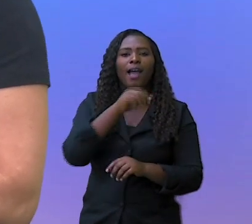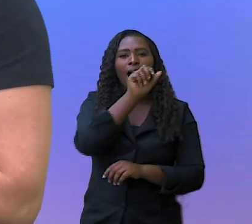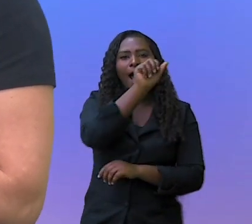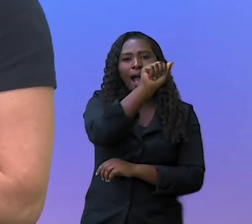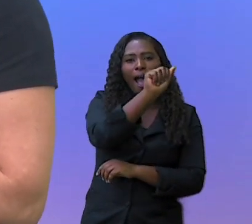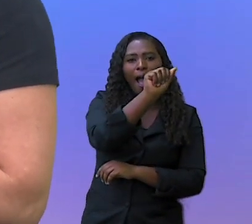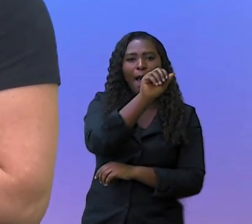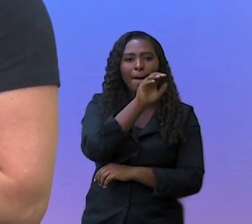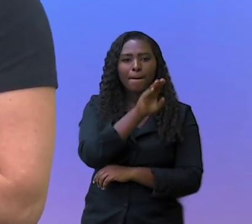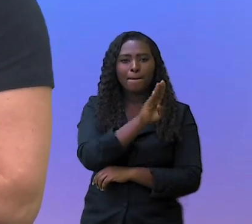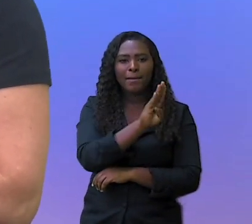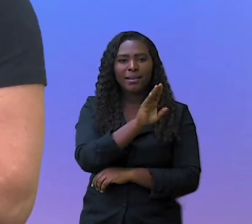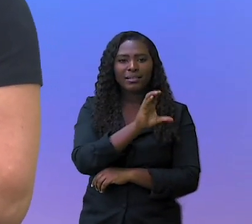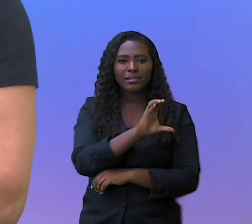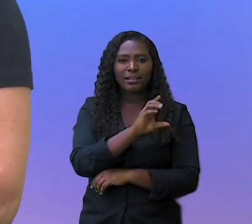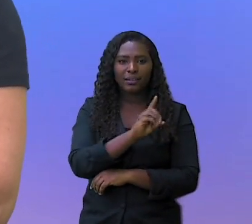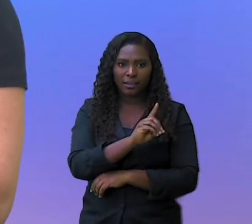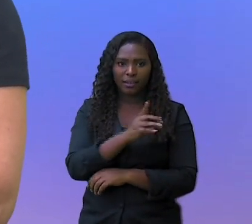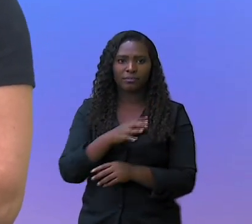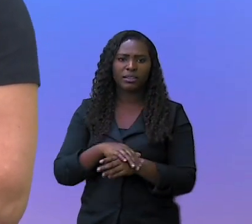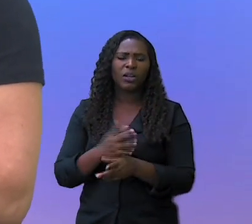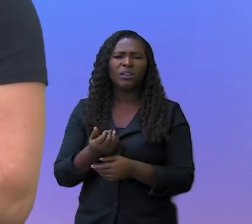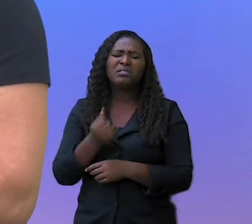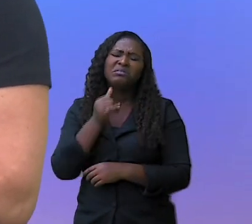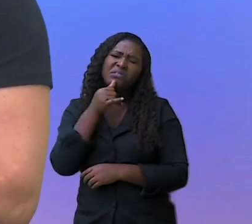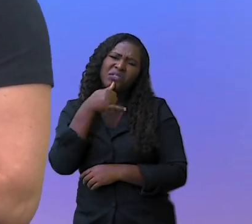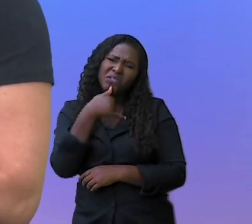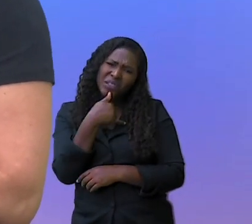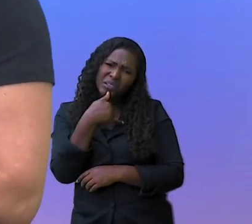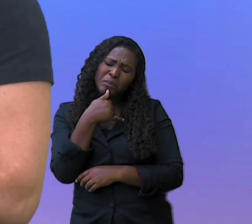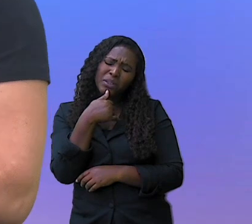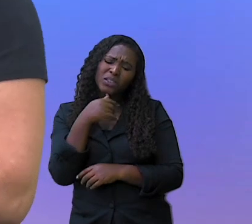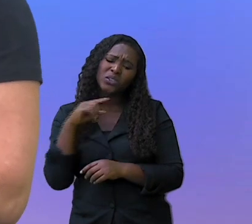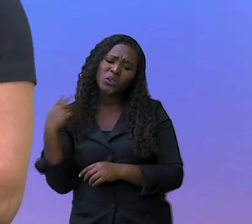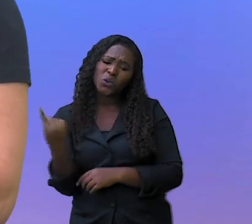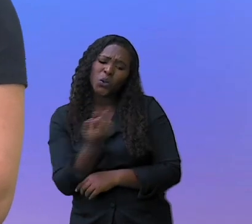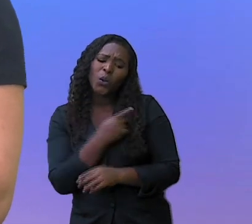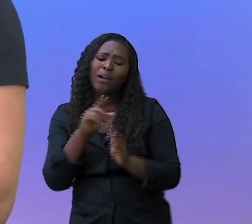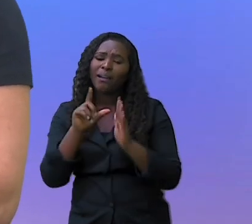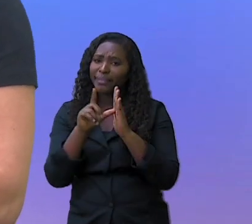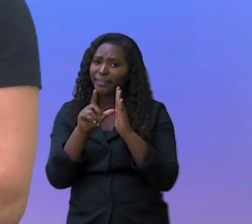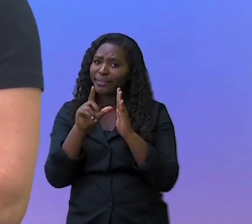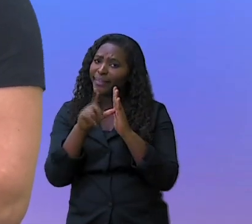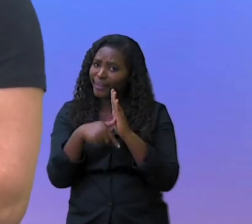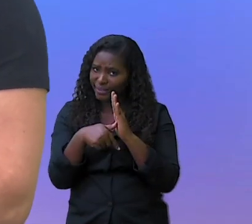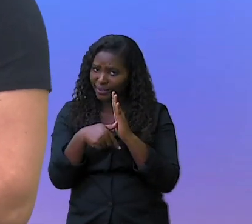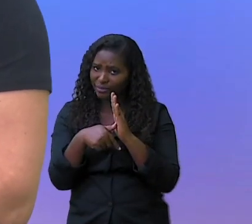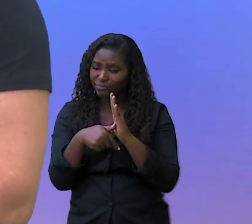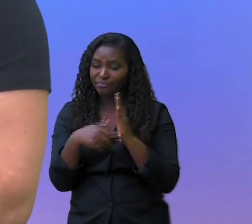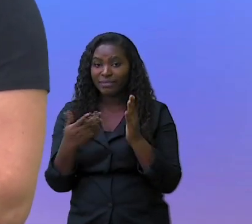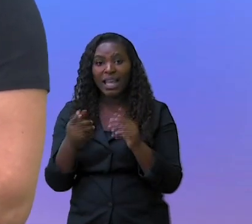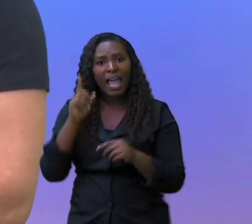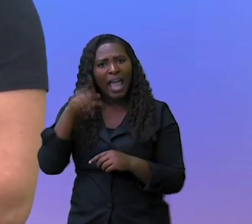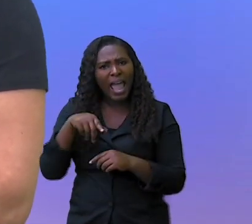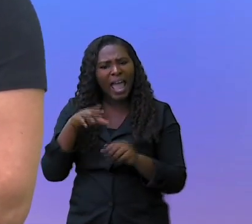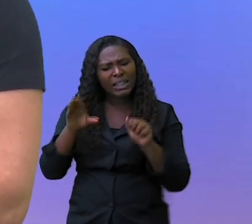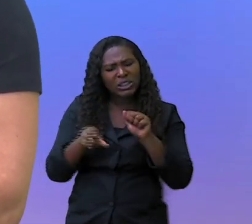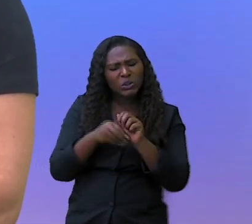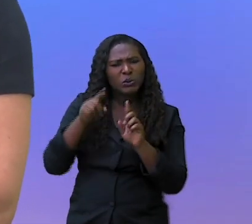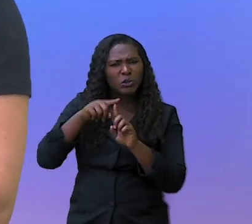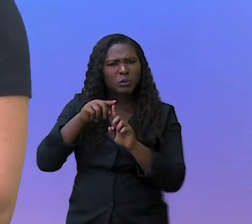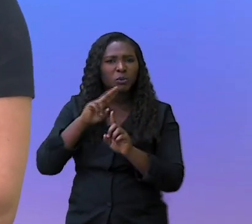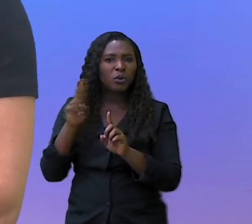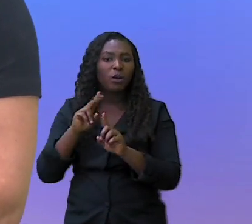comigo. Infelizmente, aqui é adjunto adnominal? Não, não é. É adjunto adverbial. Olha aí, acompanhando, né,